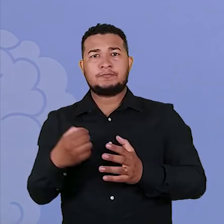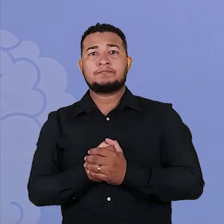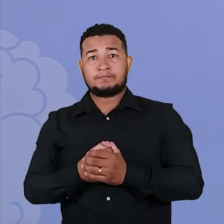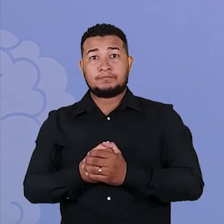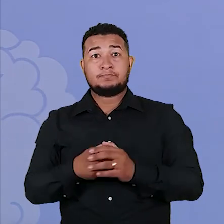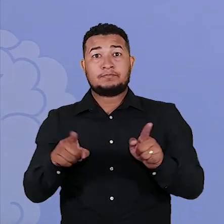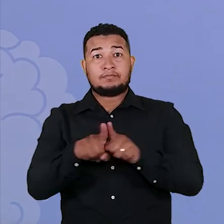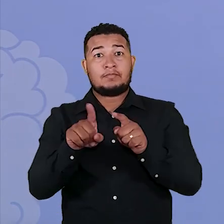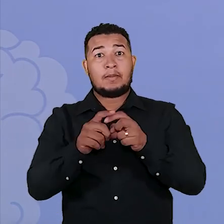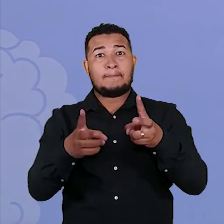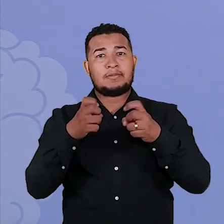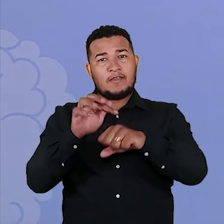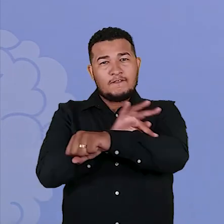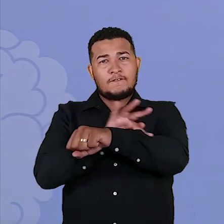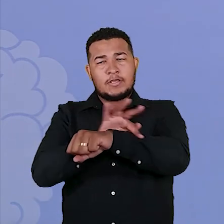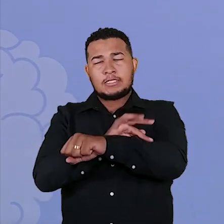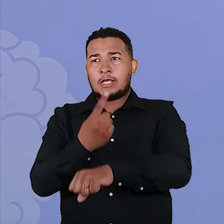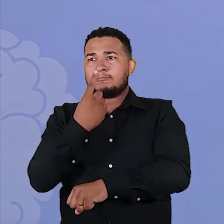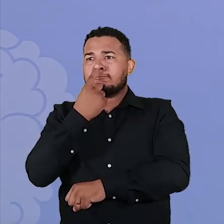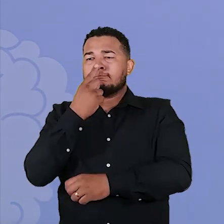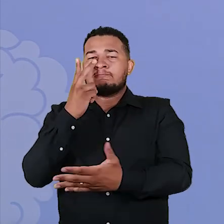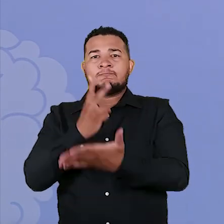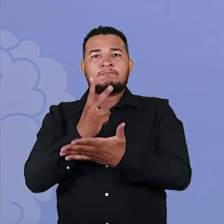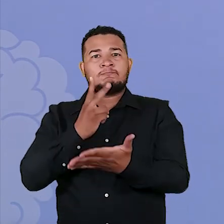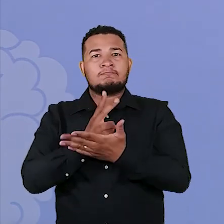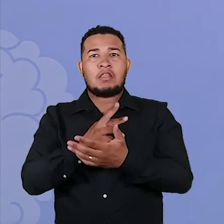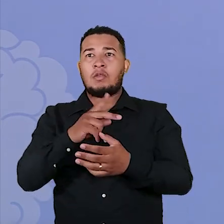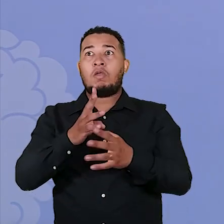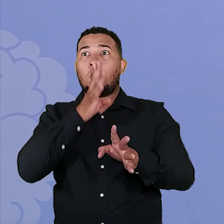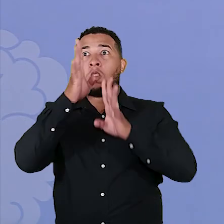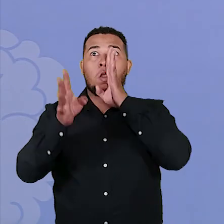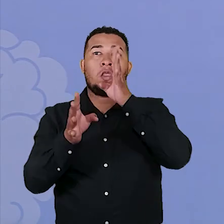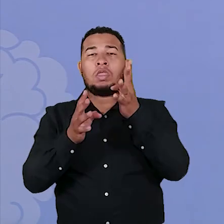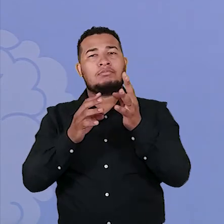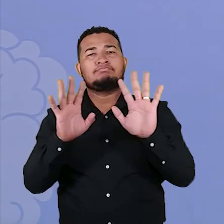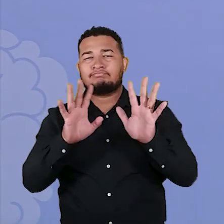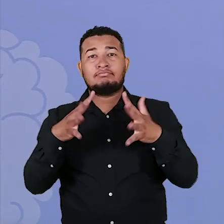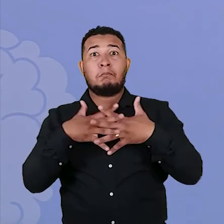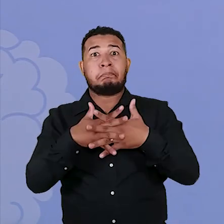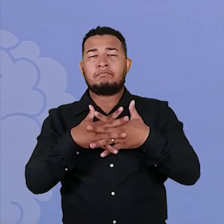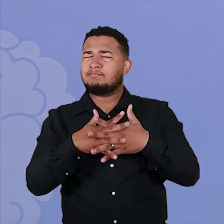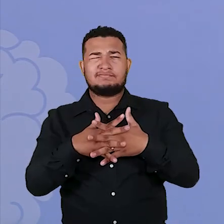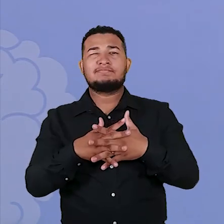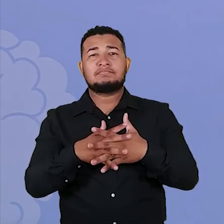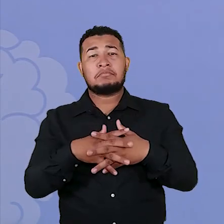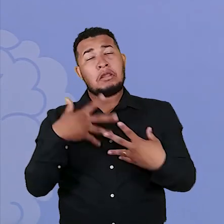no cotidiano, né? Para vocês verem que a física, ela está próxima, assim, da gente, não é um bicho de 7